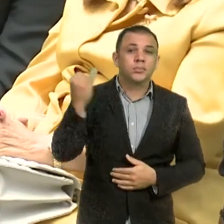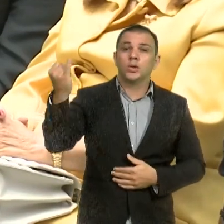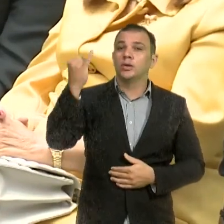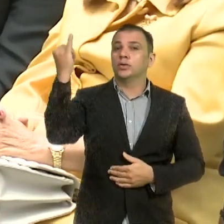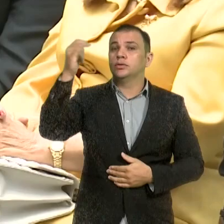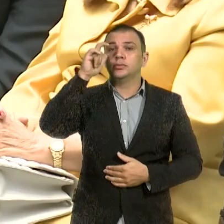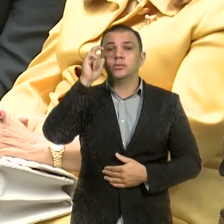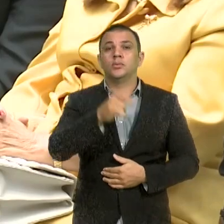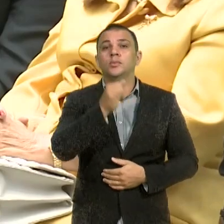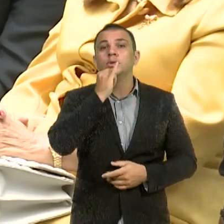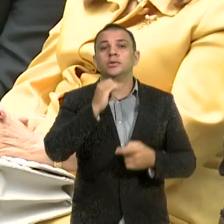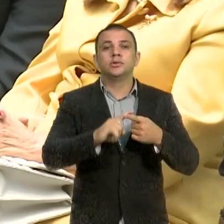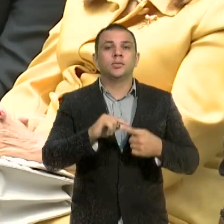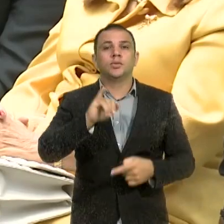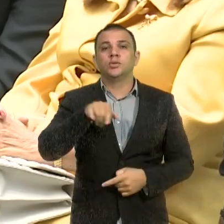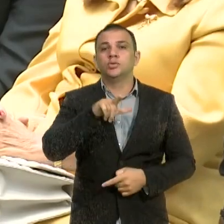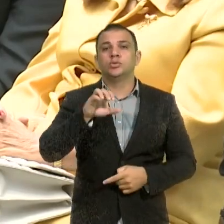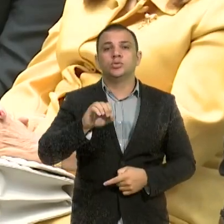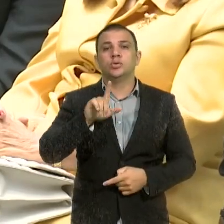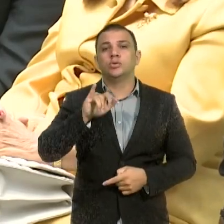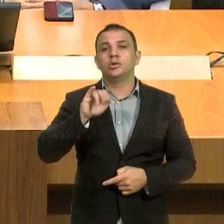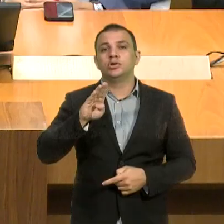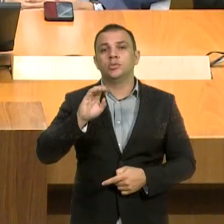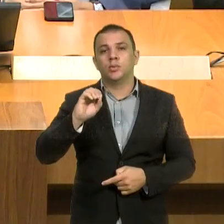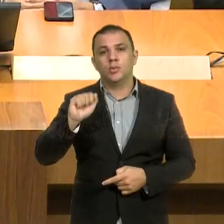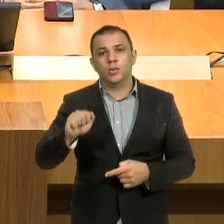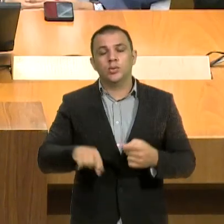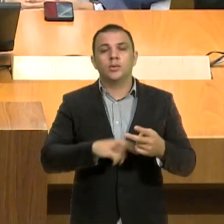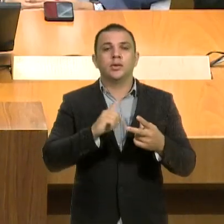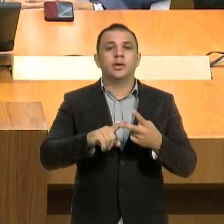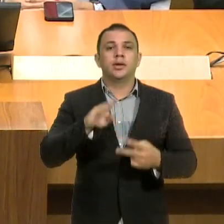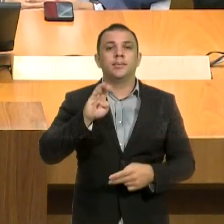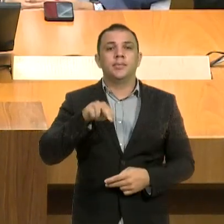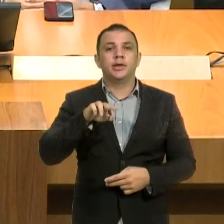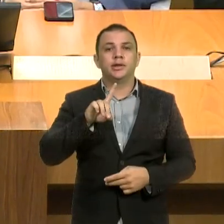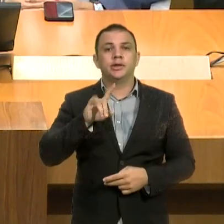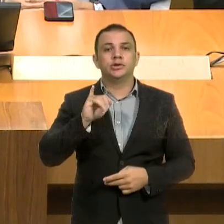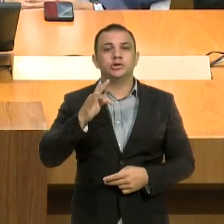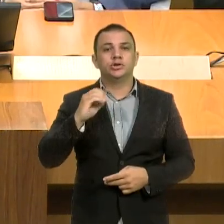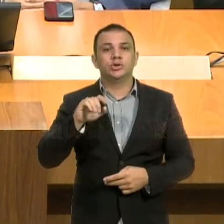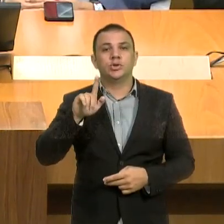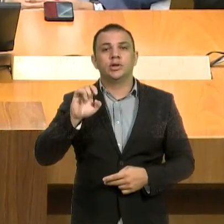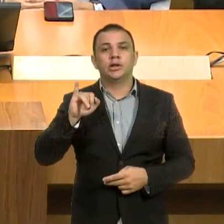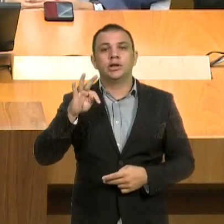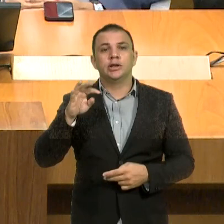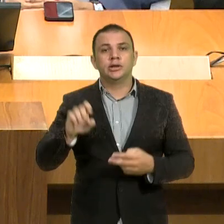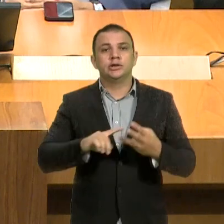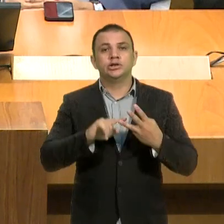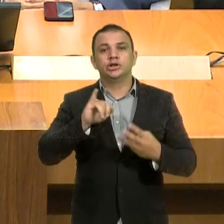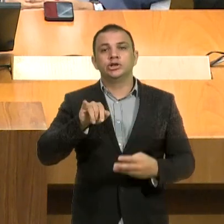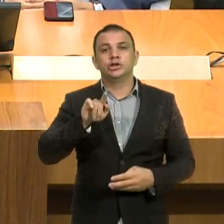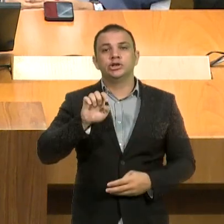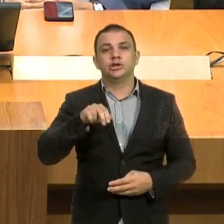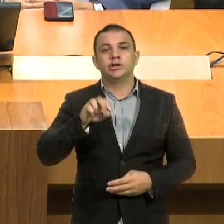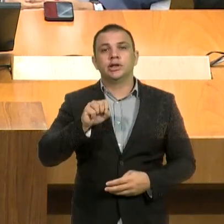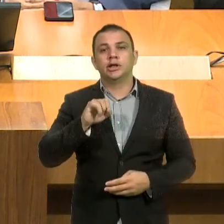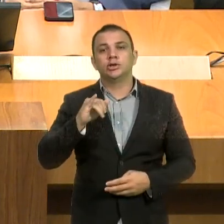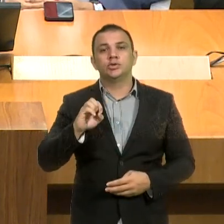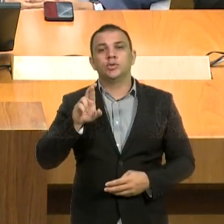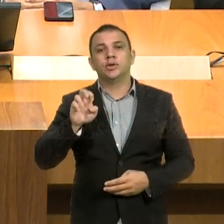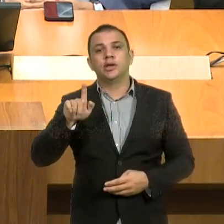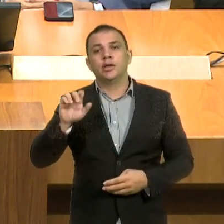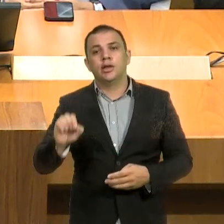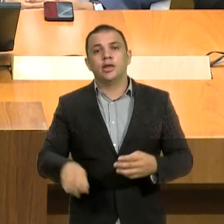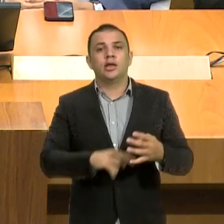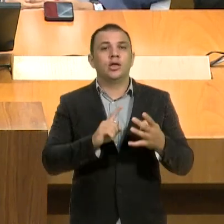Lisboa, Benedito Leite, Genésio Rego, Viriato Correia, para citar